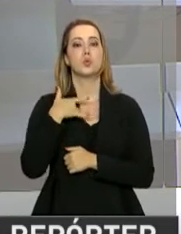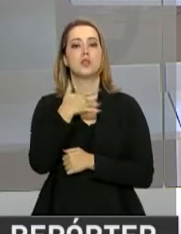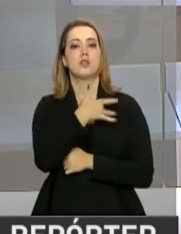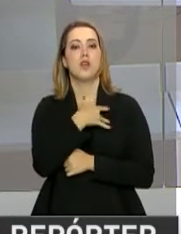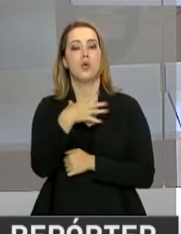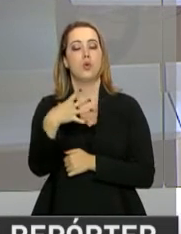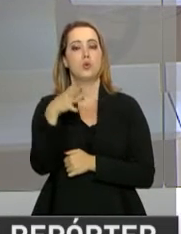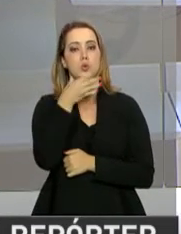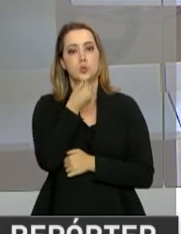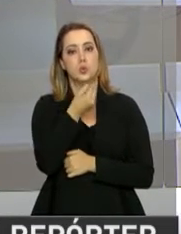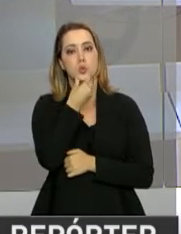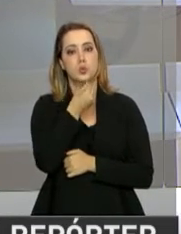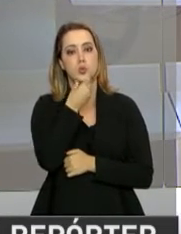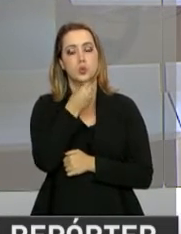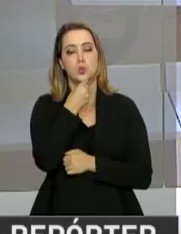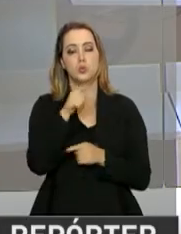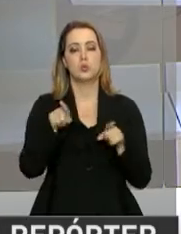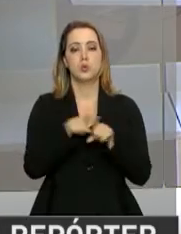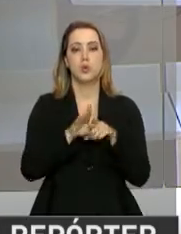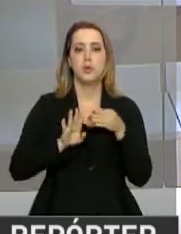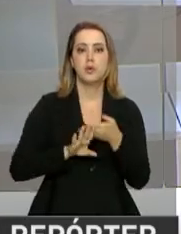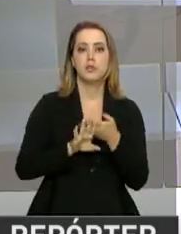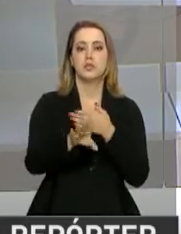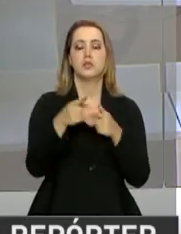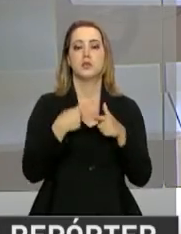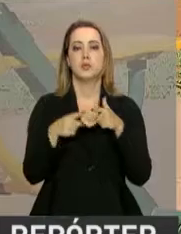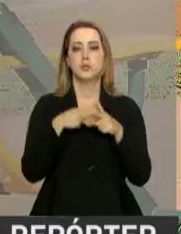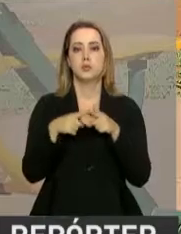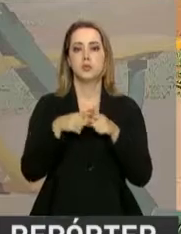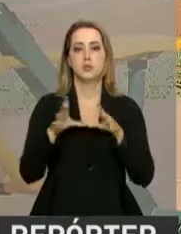com destaque para a prevenção ao câncer de próstata.